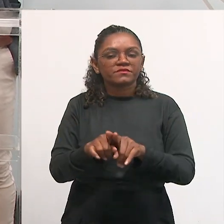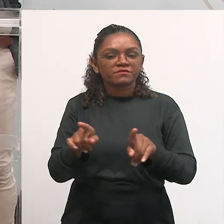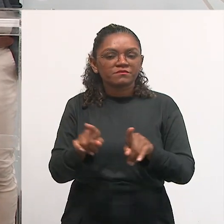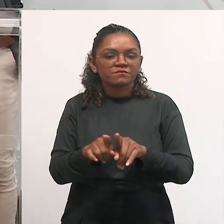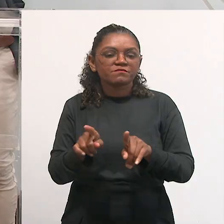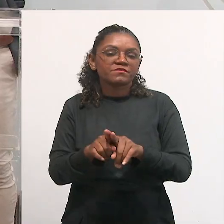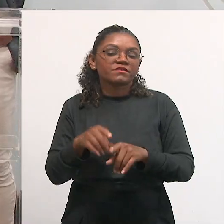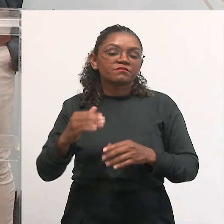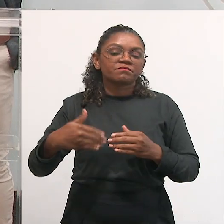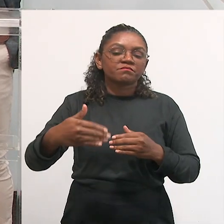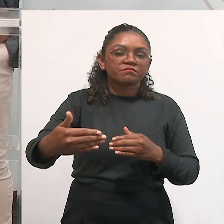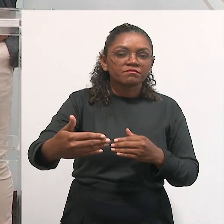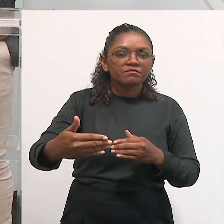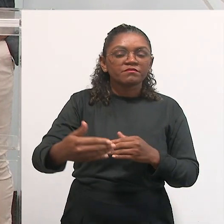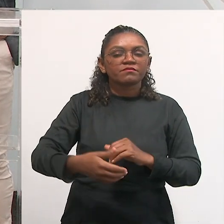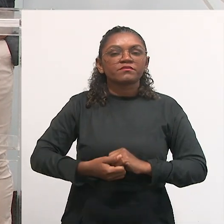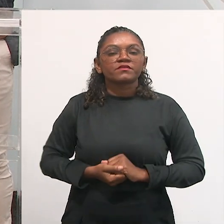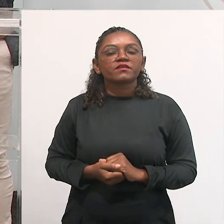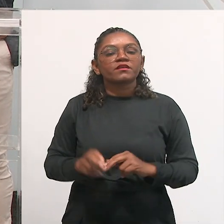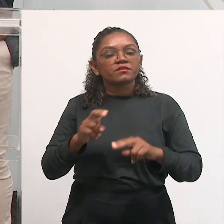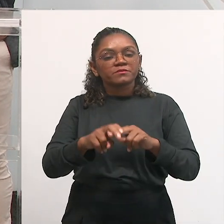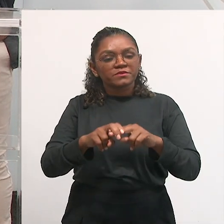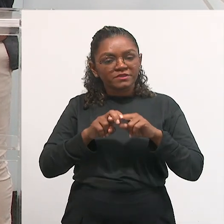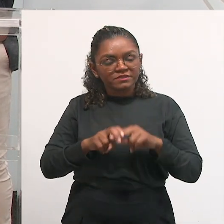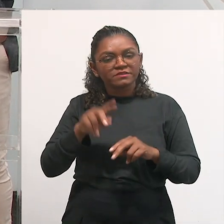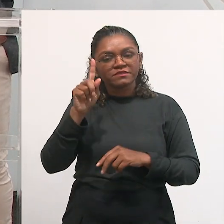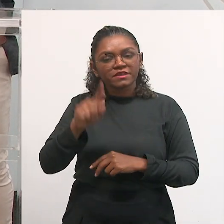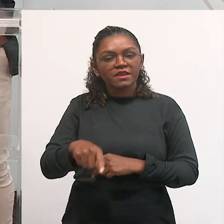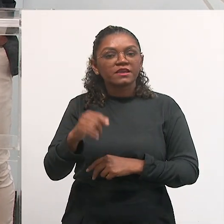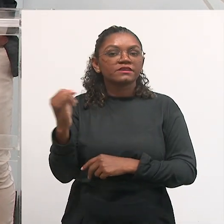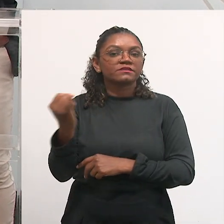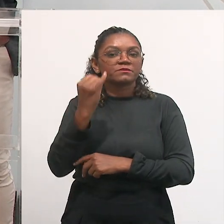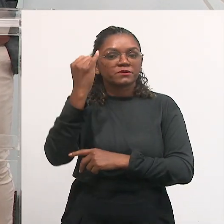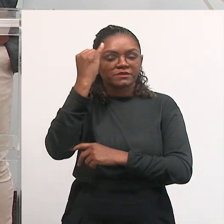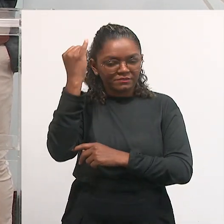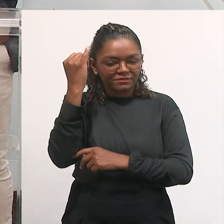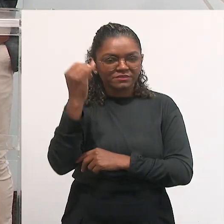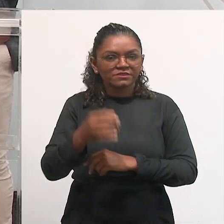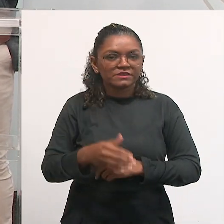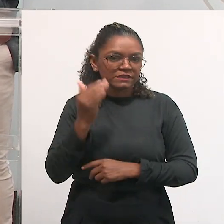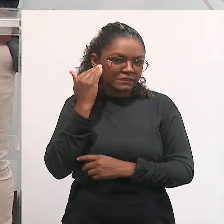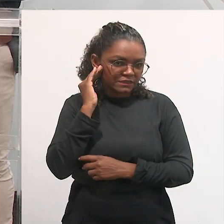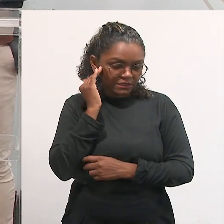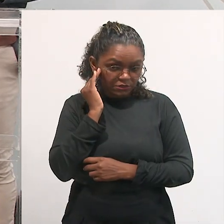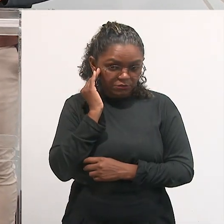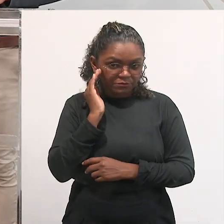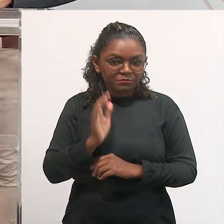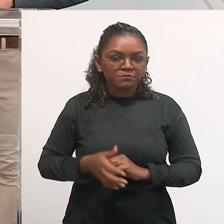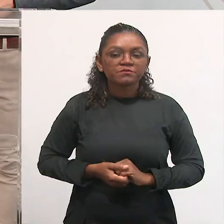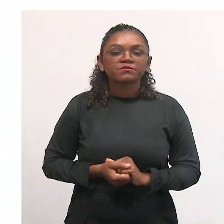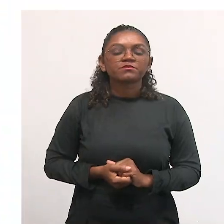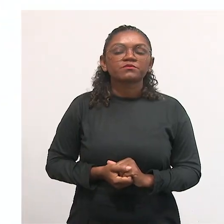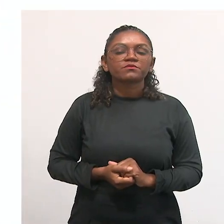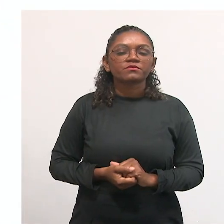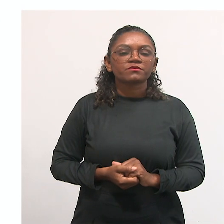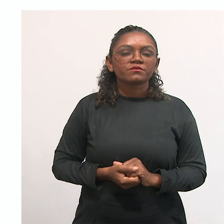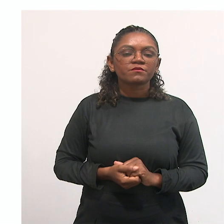venha a passar. Os stakeholders são as partes mais interessadas, ok? Beleza? Tranquilo?